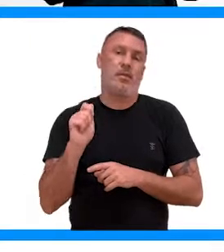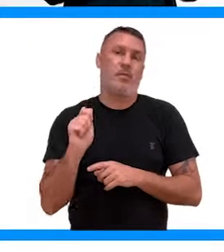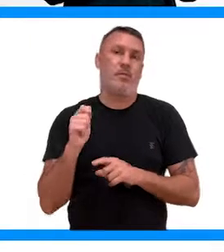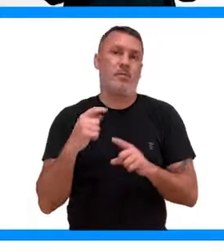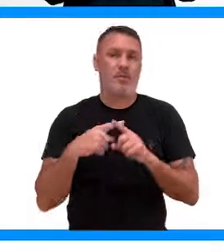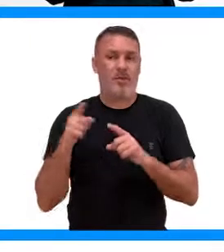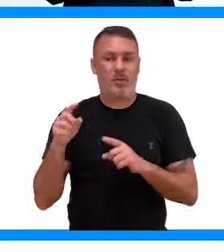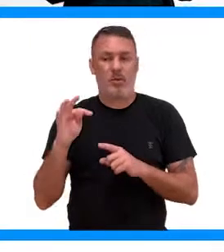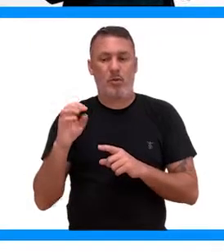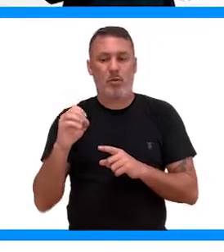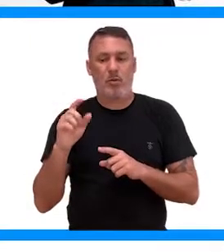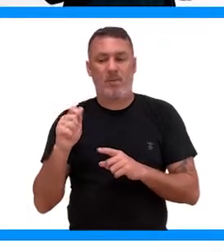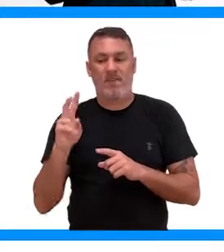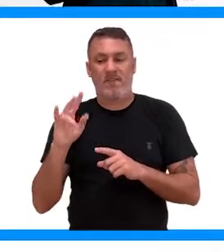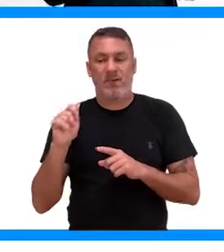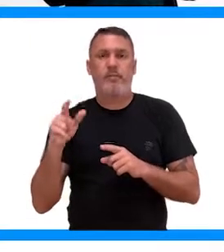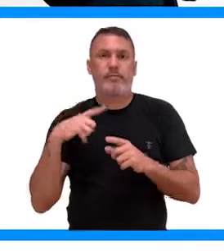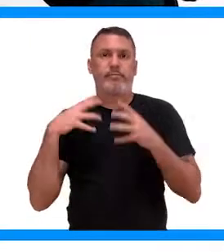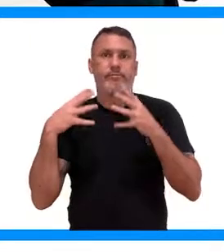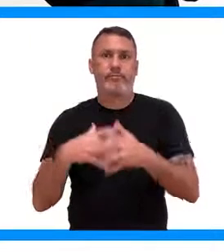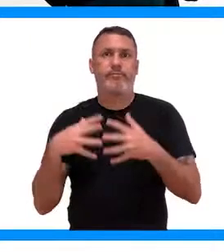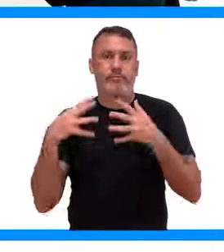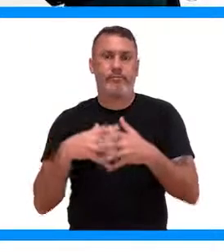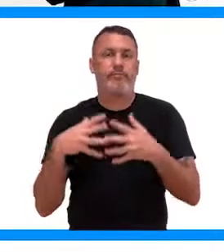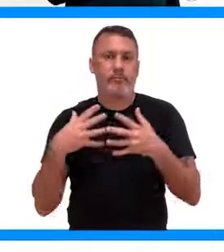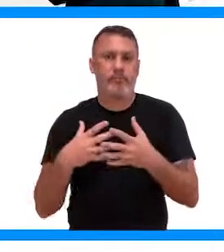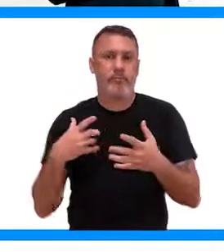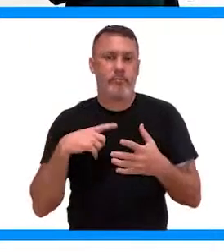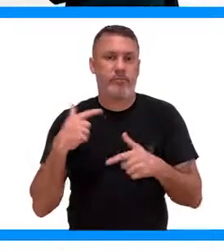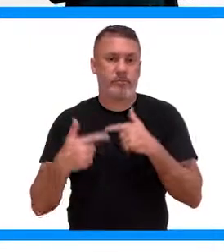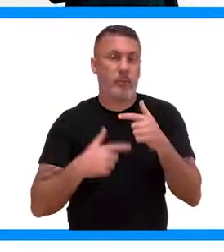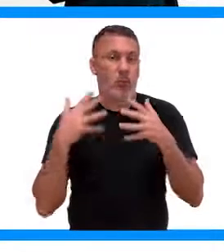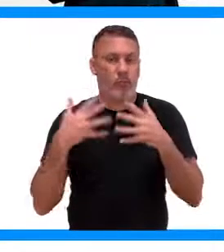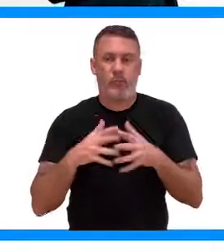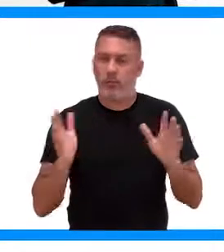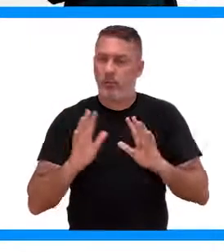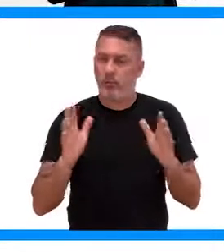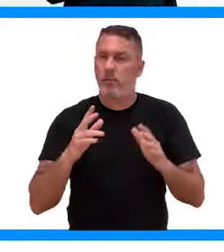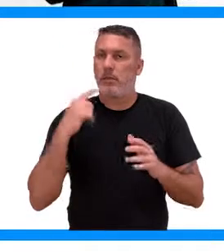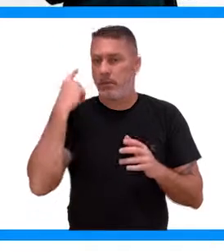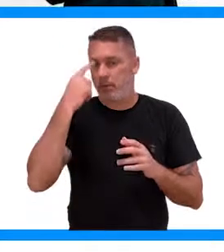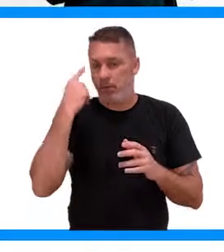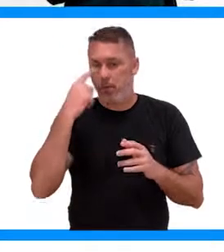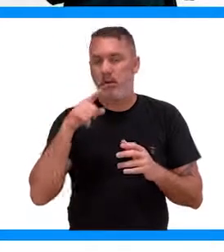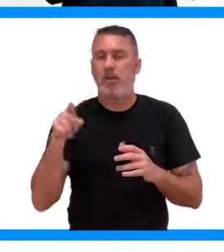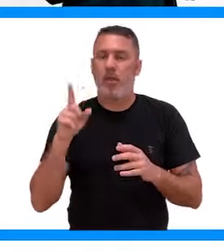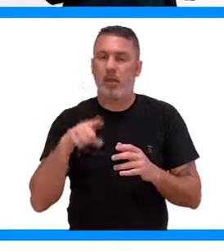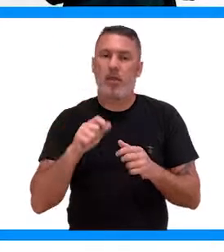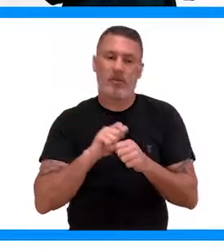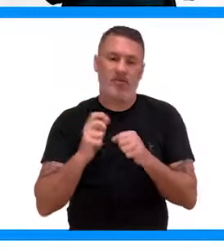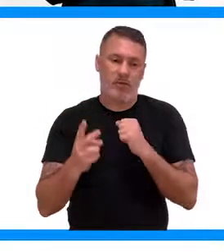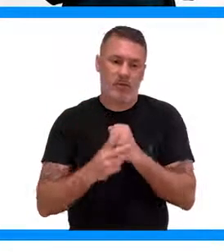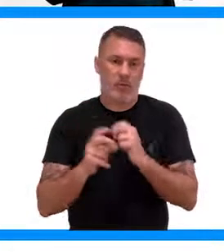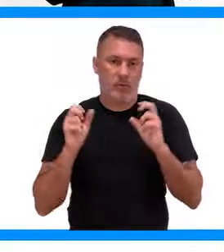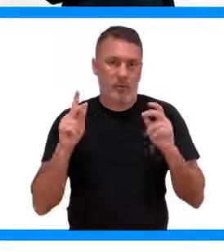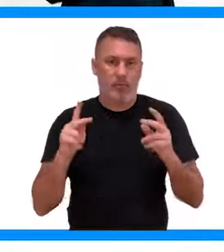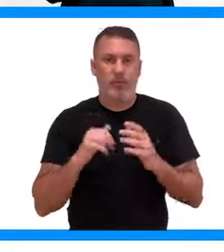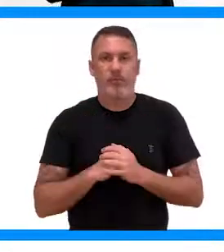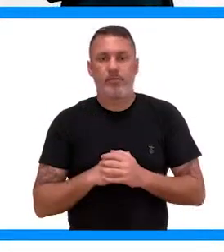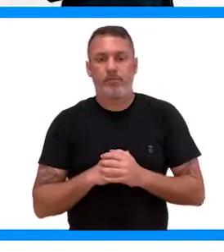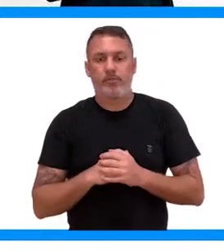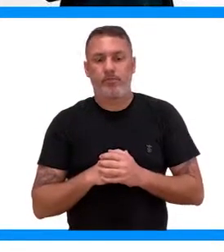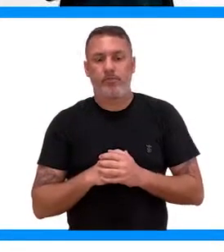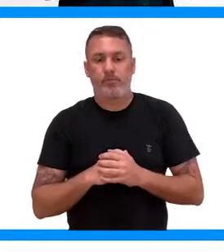cai muito, e é muito importante, porque também é uma conjunção adversativa no português. Não confundam, em espanhol ele é um